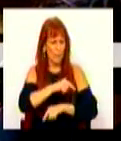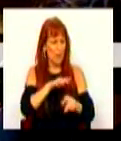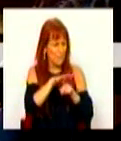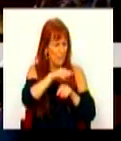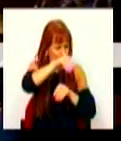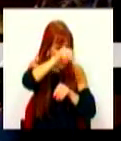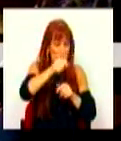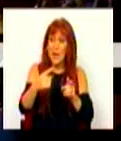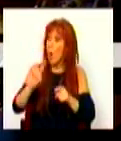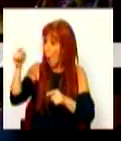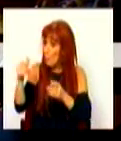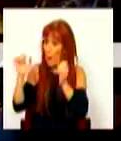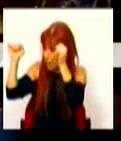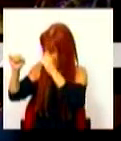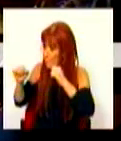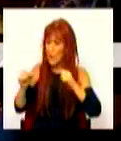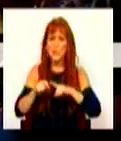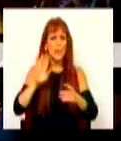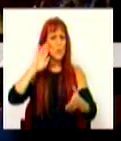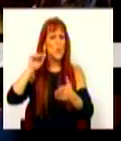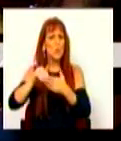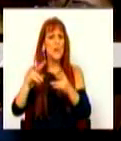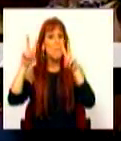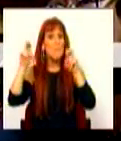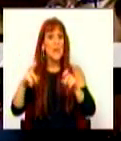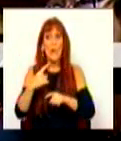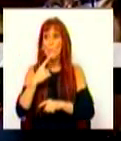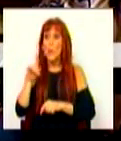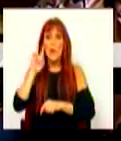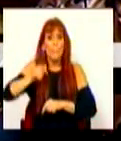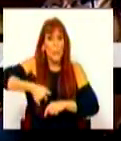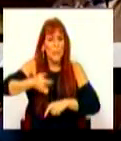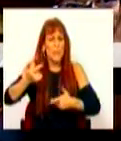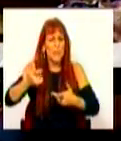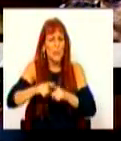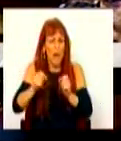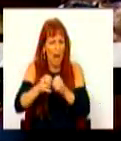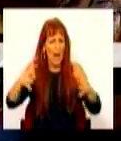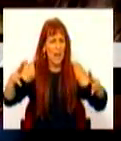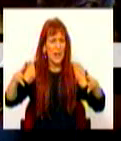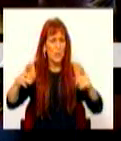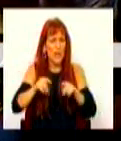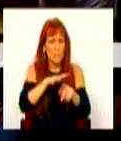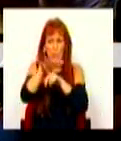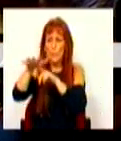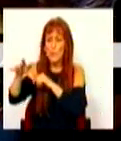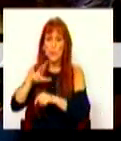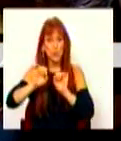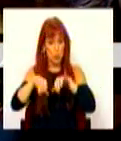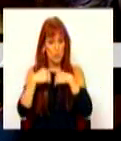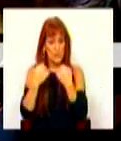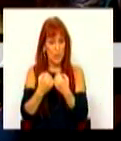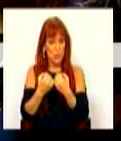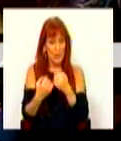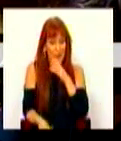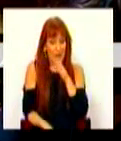a necessária consensualização de soluções numa matéria tão relevante e de ampla repercussão social.